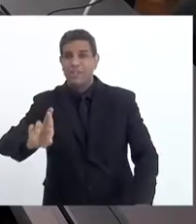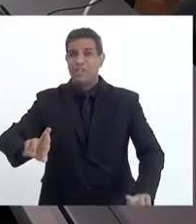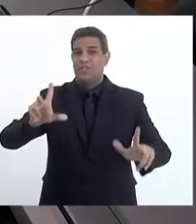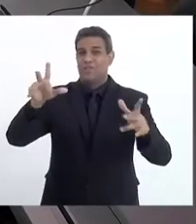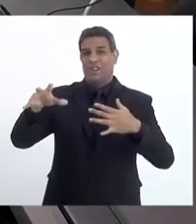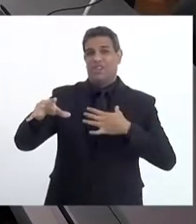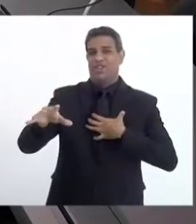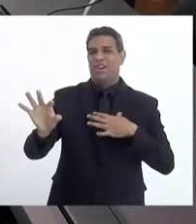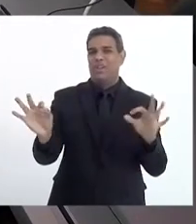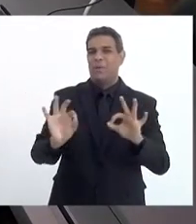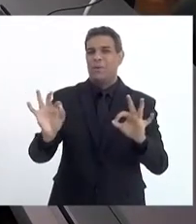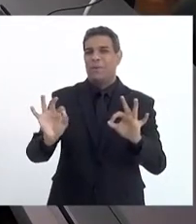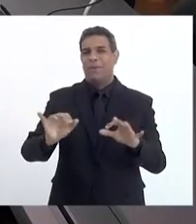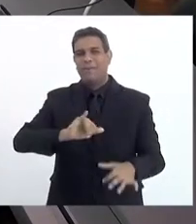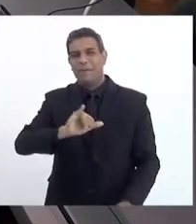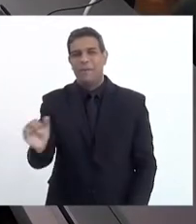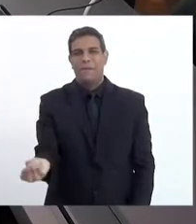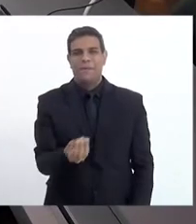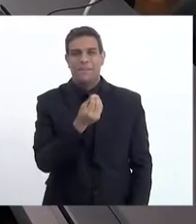17.